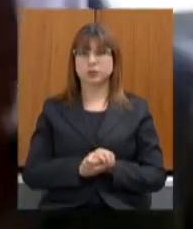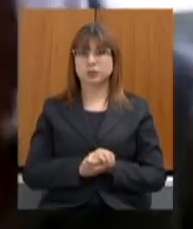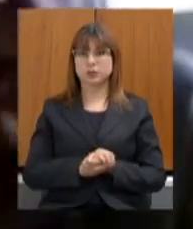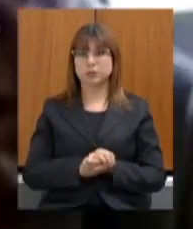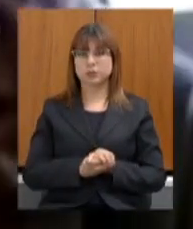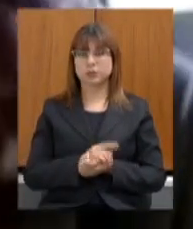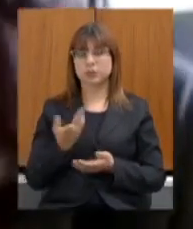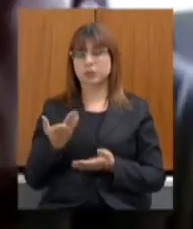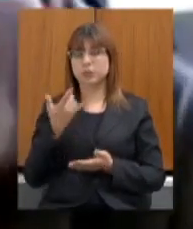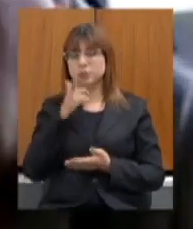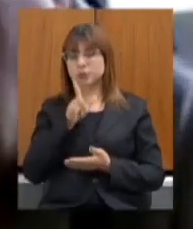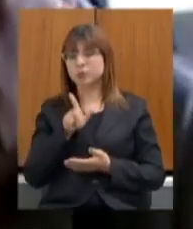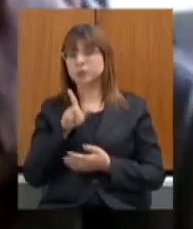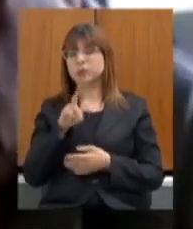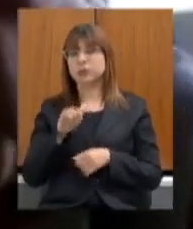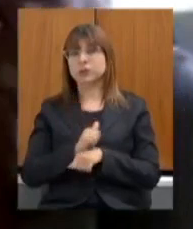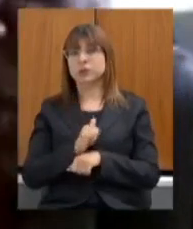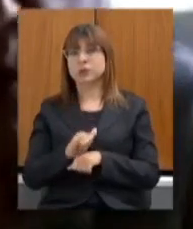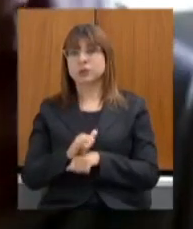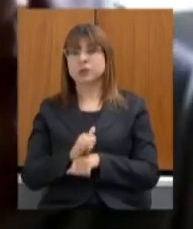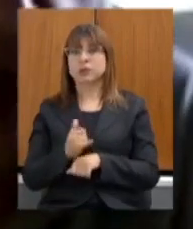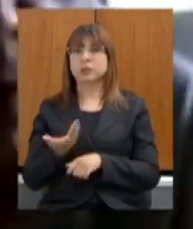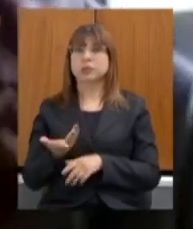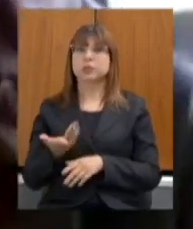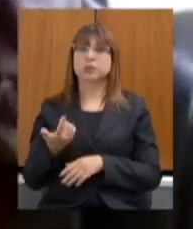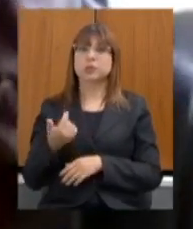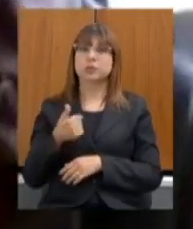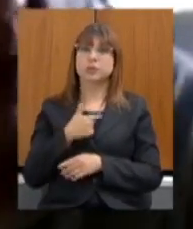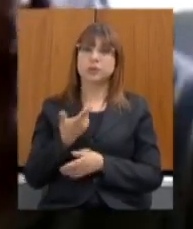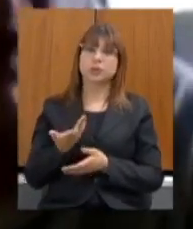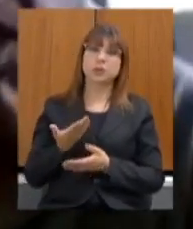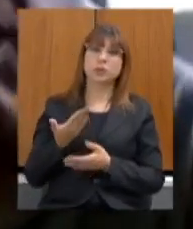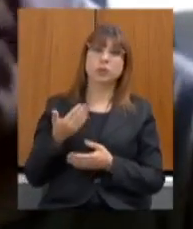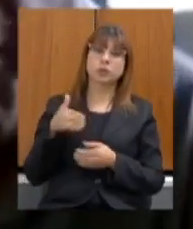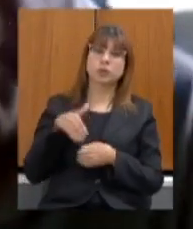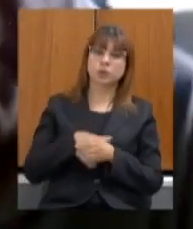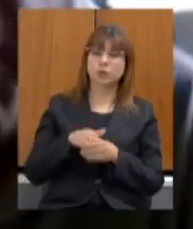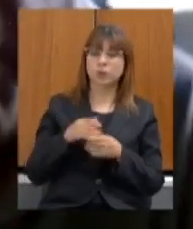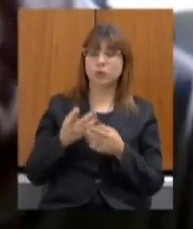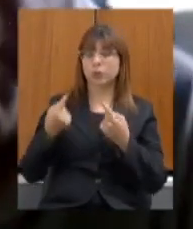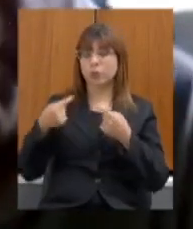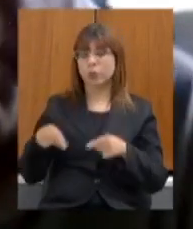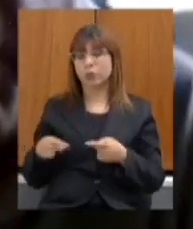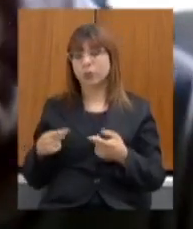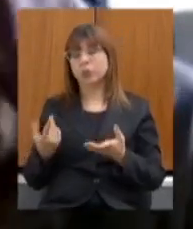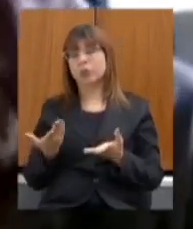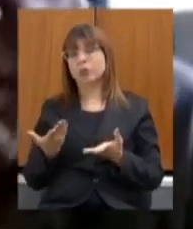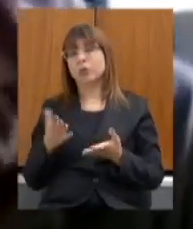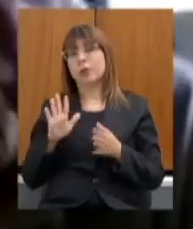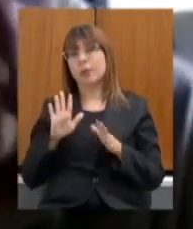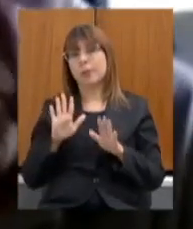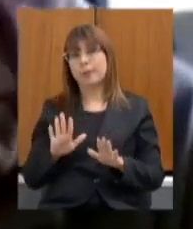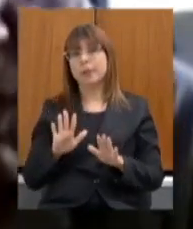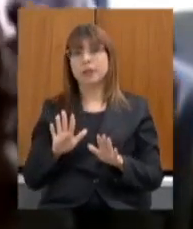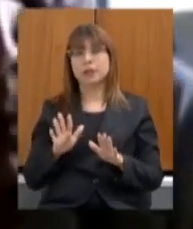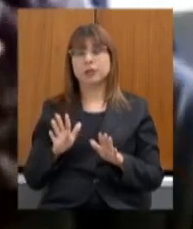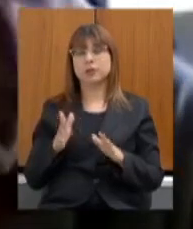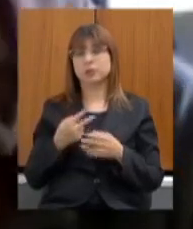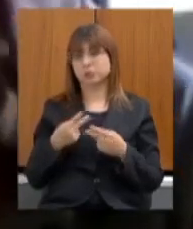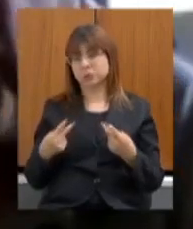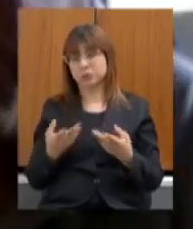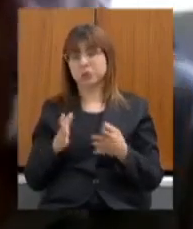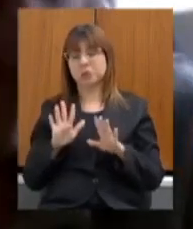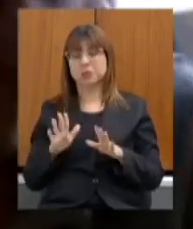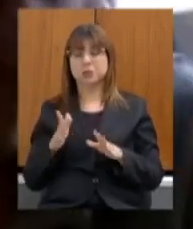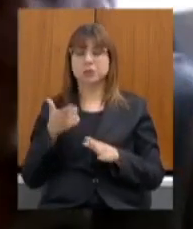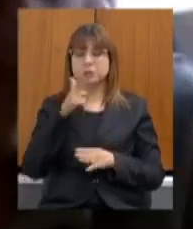como estratégico, era o meu voto contrário, o meu discurso contrário, mas aquilo que puder fazer em favor do Estado,